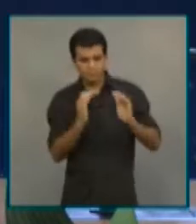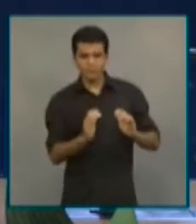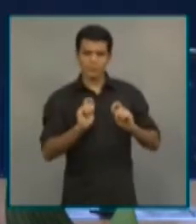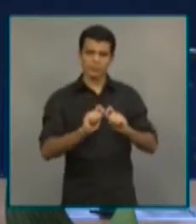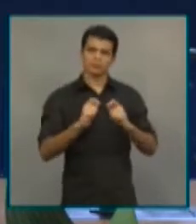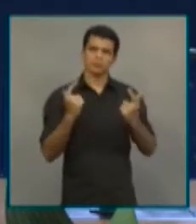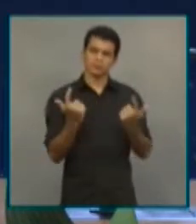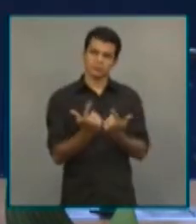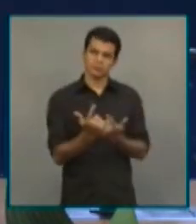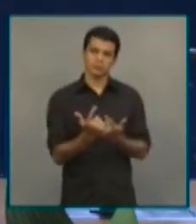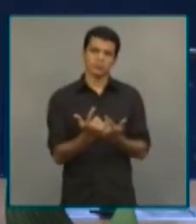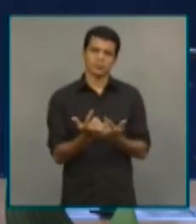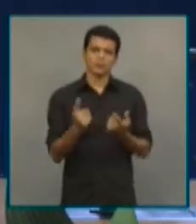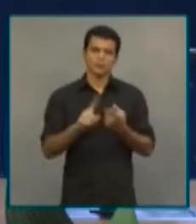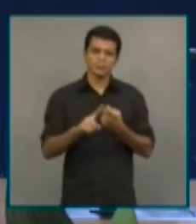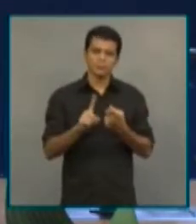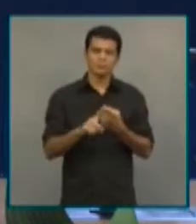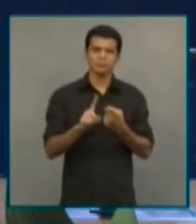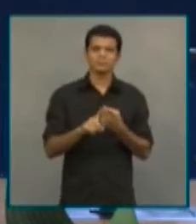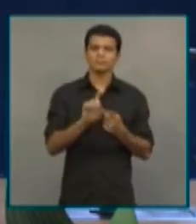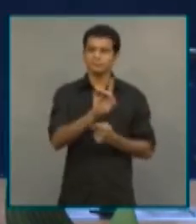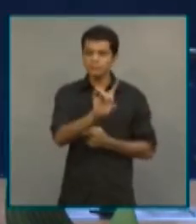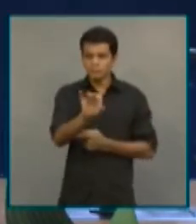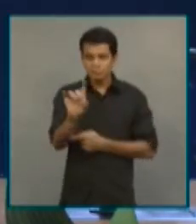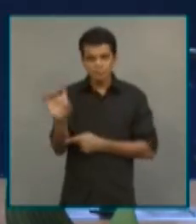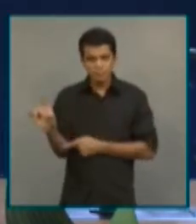cada um. Nós, mais uma vez,